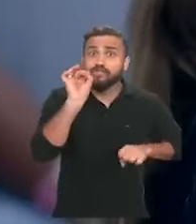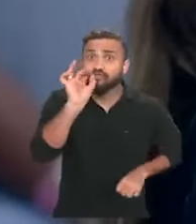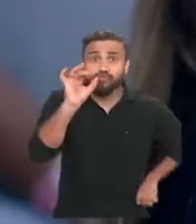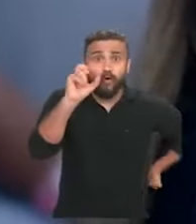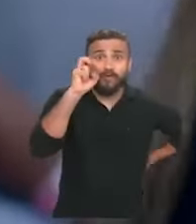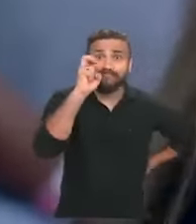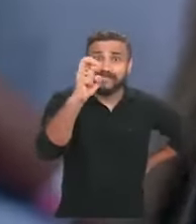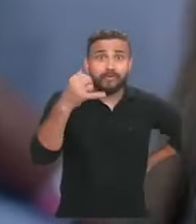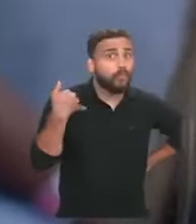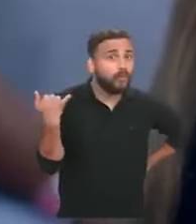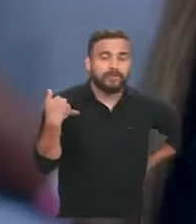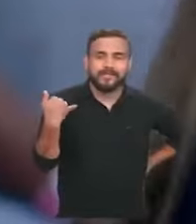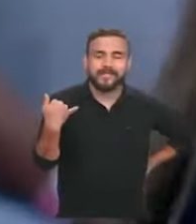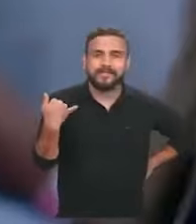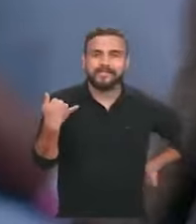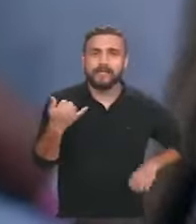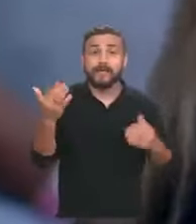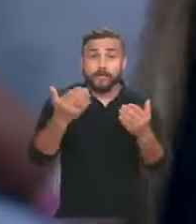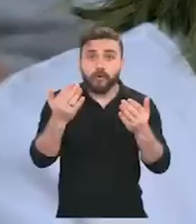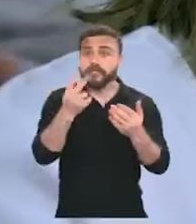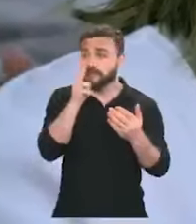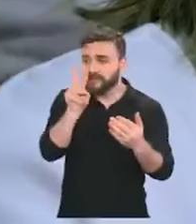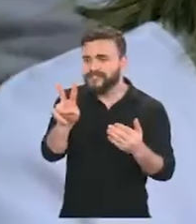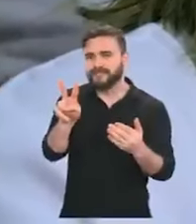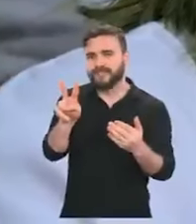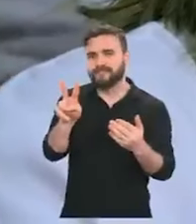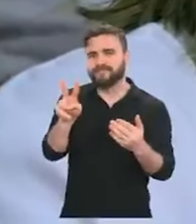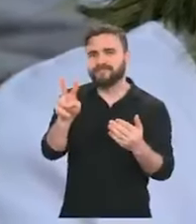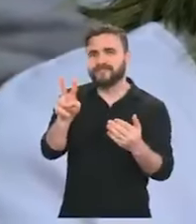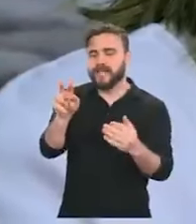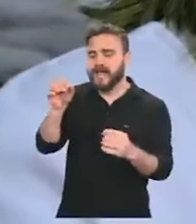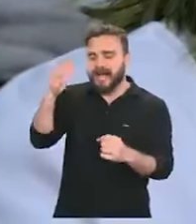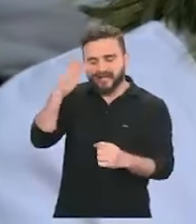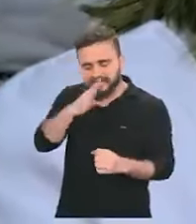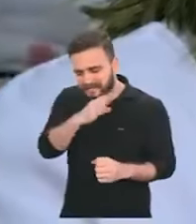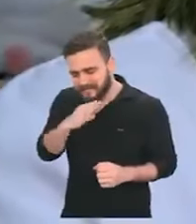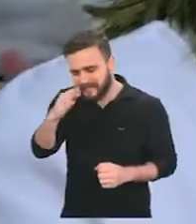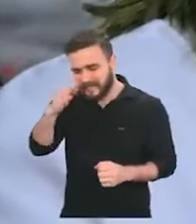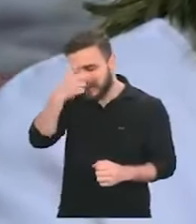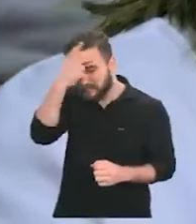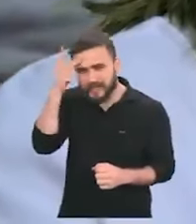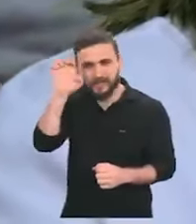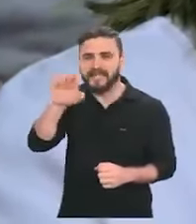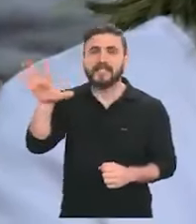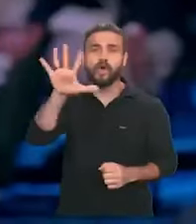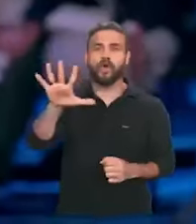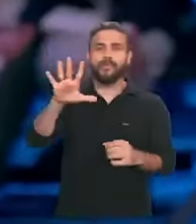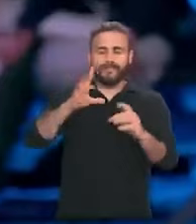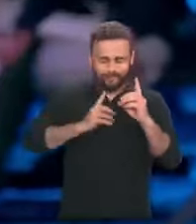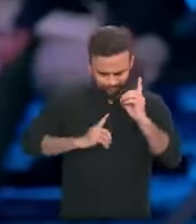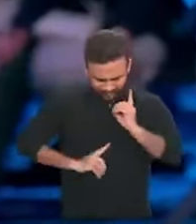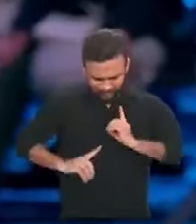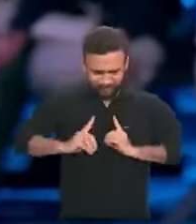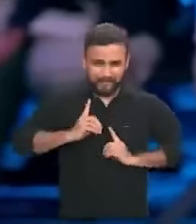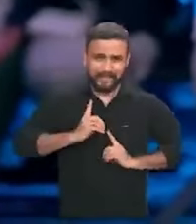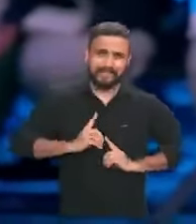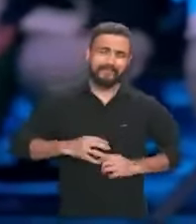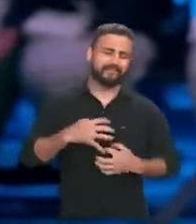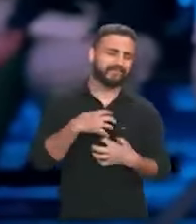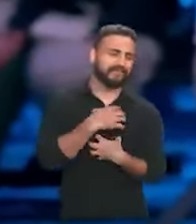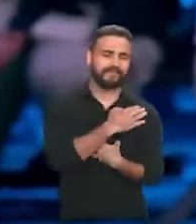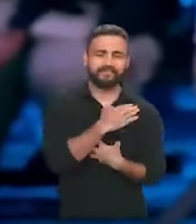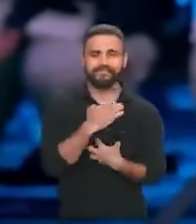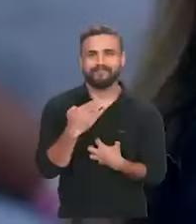porque a depressão a morte então às vezes a gente acha que o dinheiro né Tá todo mundo querendo alguém mas se você